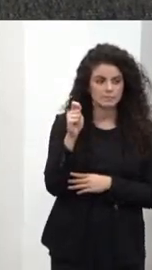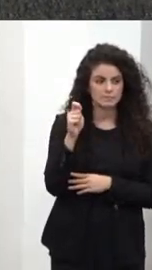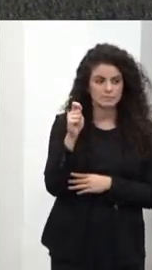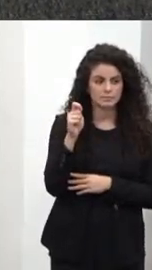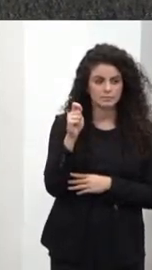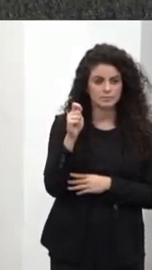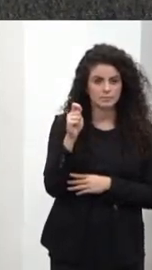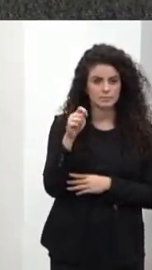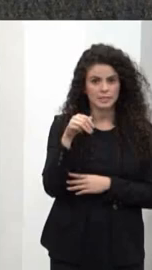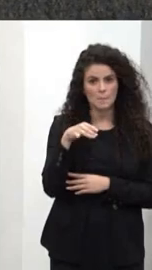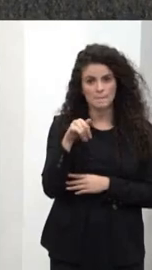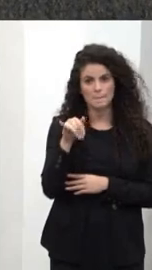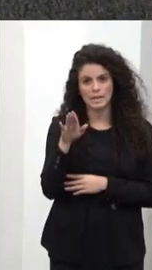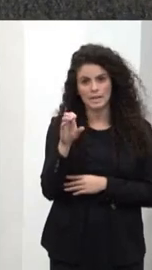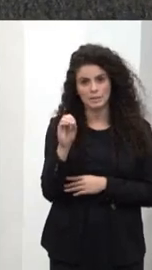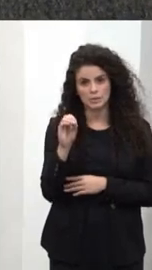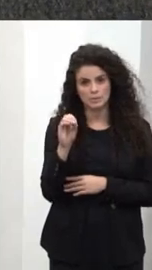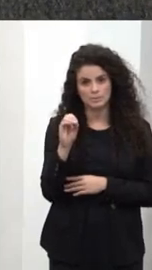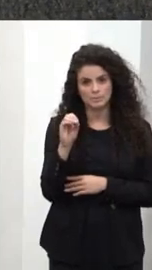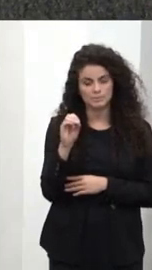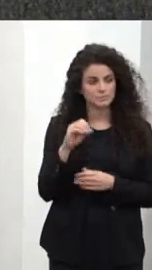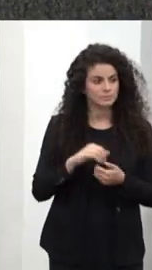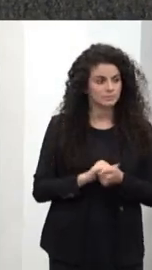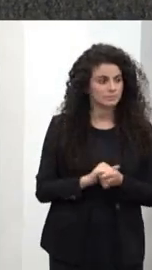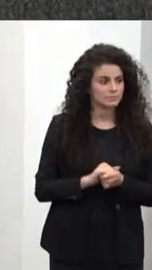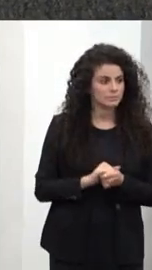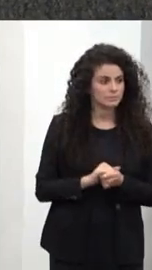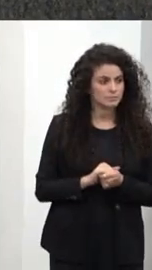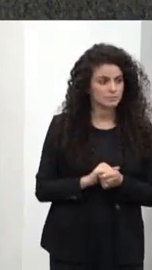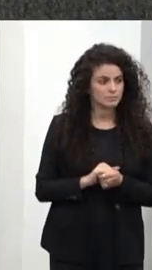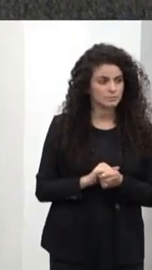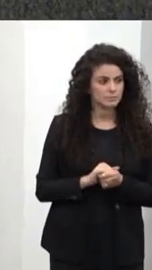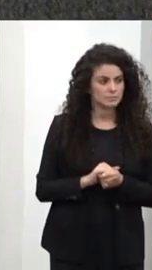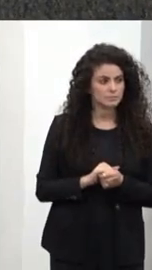eu confirmar aqui para não falar besteira e não deixar o pessoal